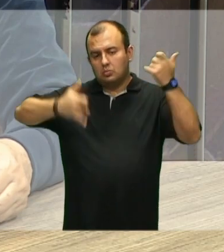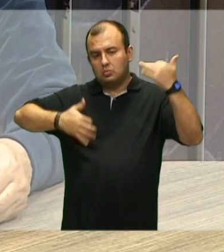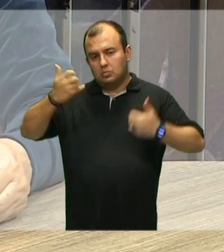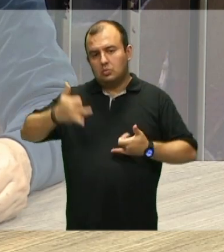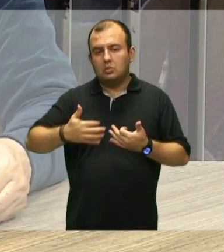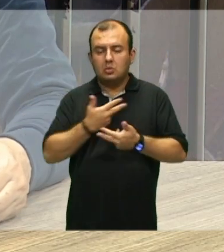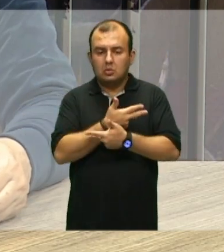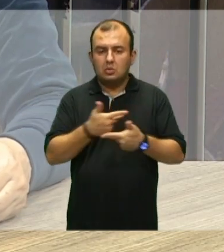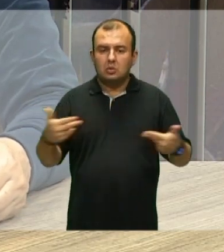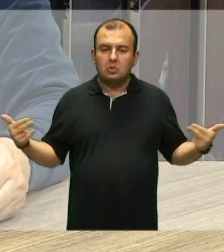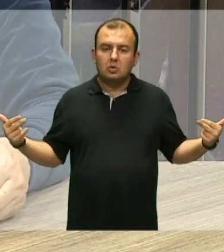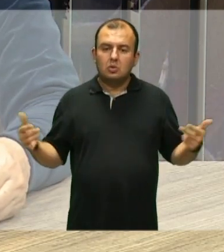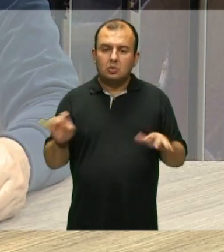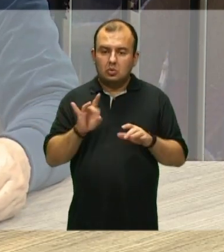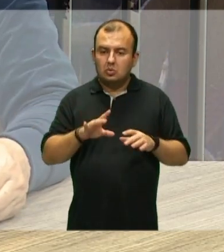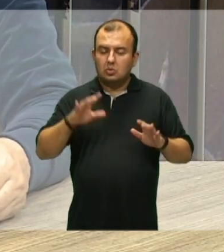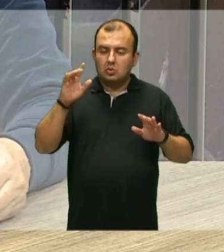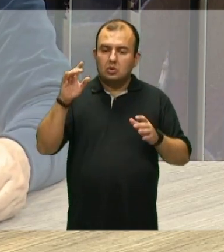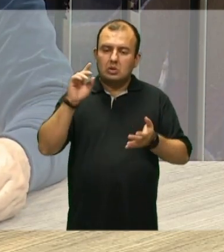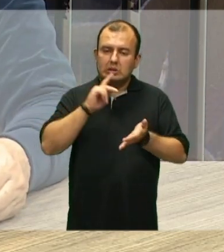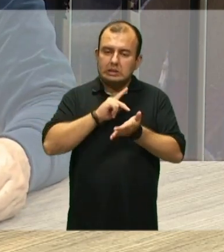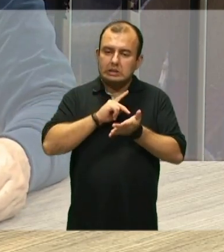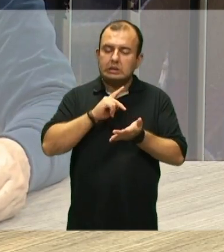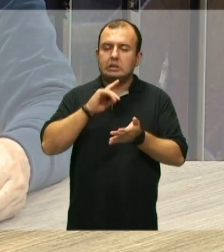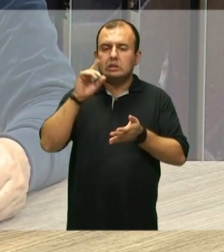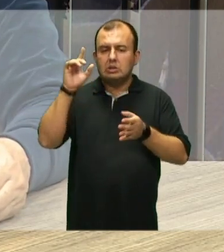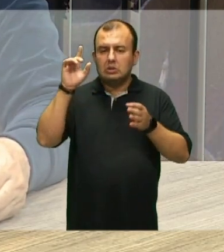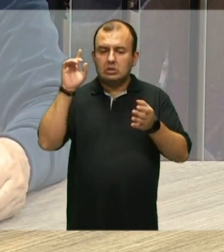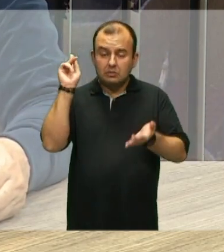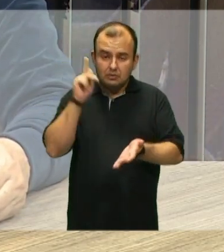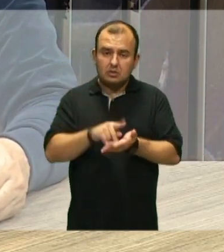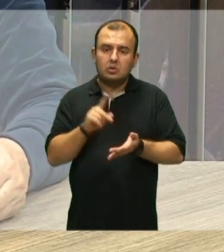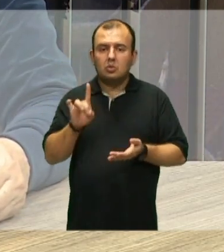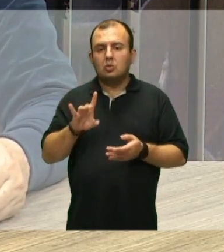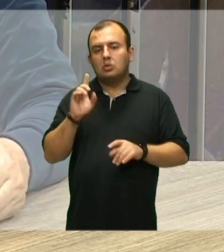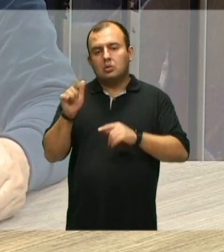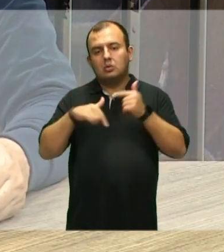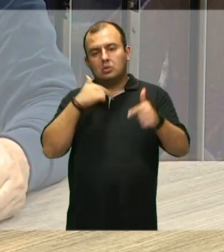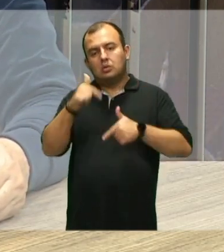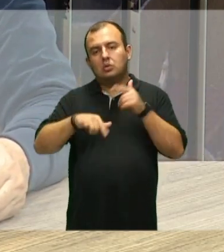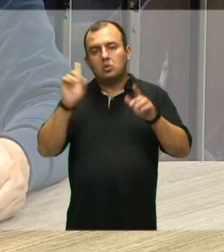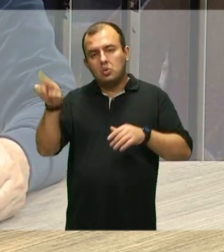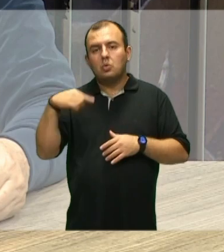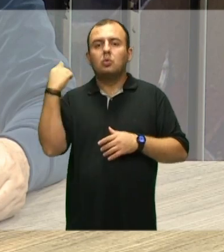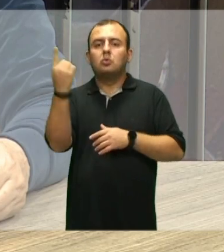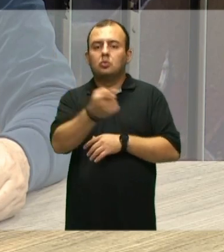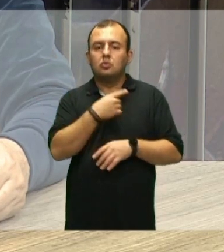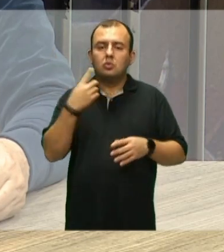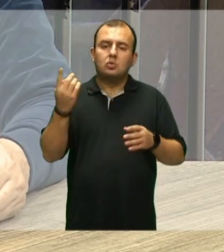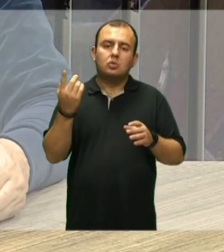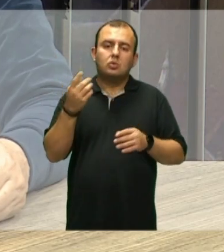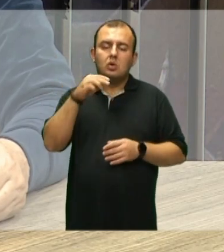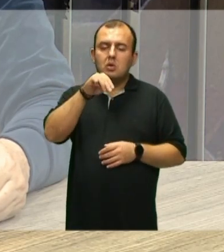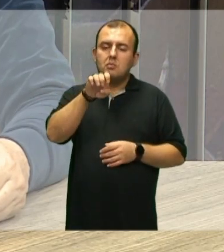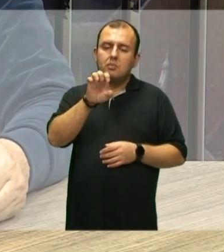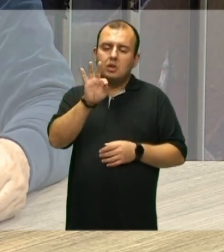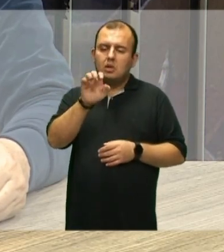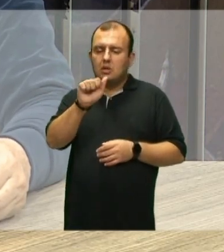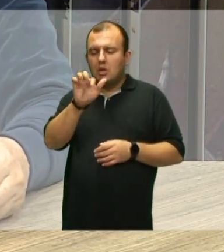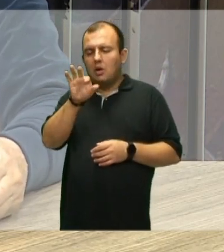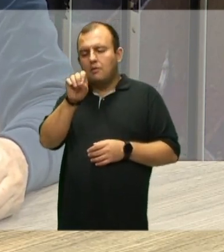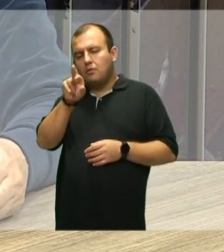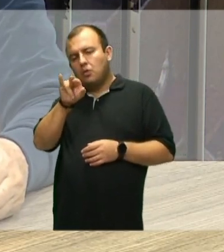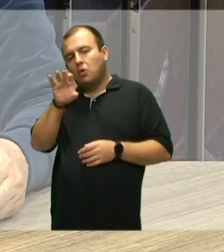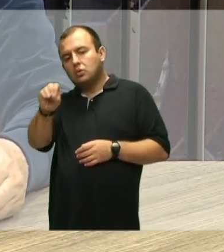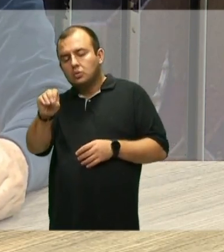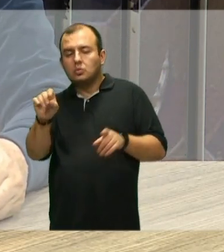sobre as coisas que não sejam tão literais, porque, afinal de contas, estamos aí trabalhando nesse universo que é mais metafórico também,